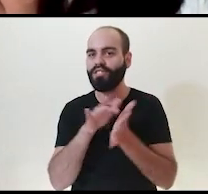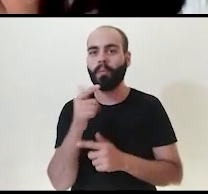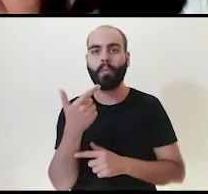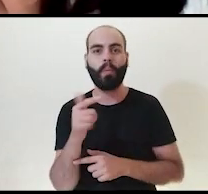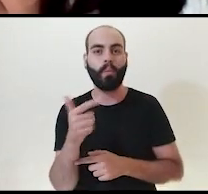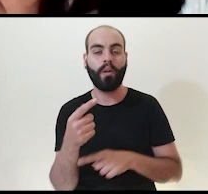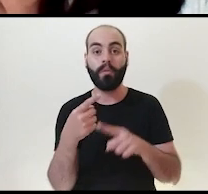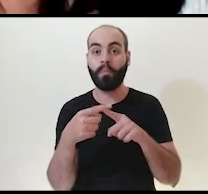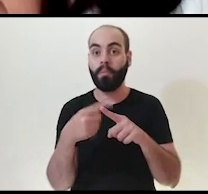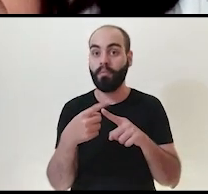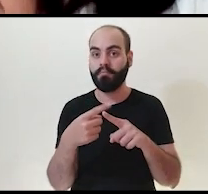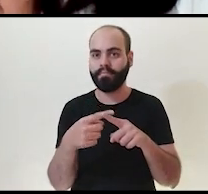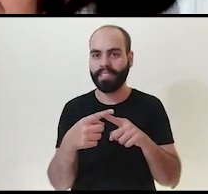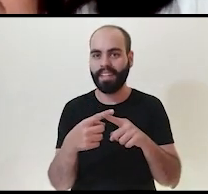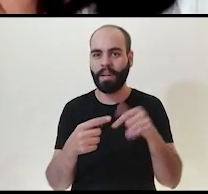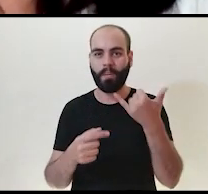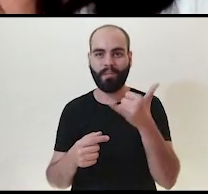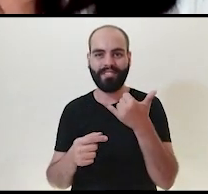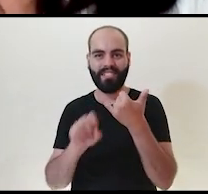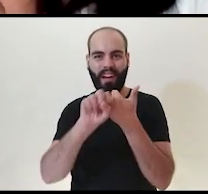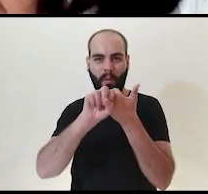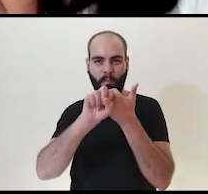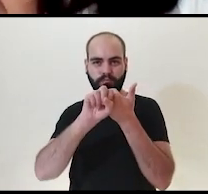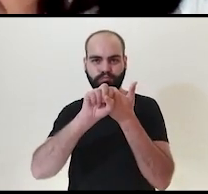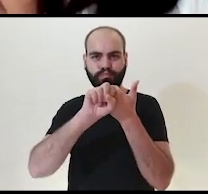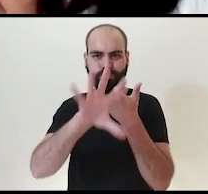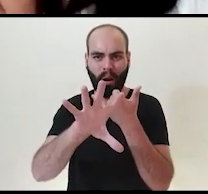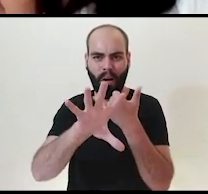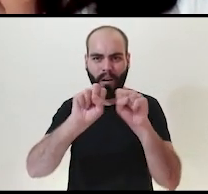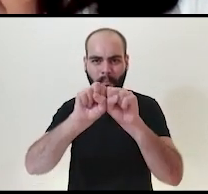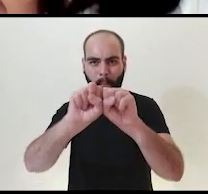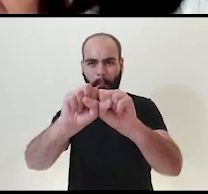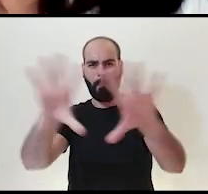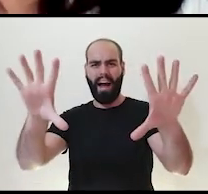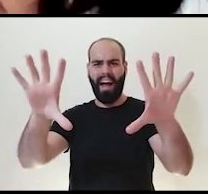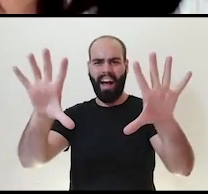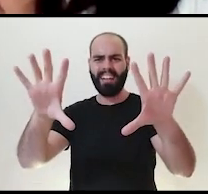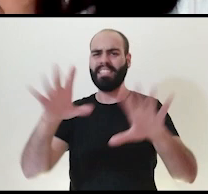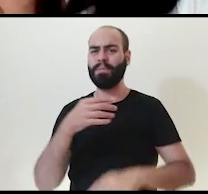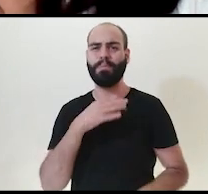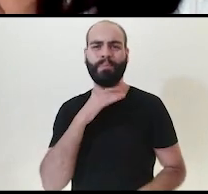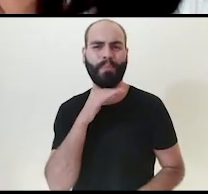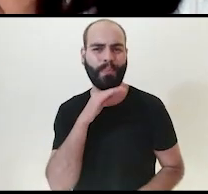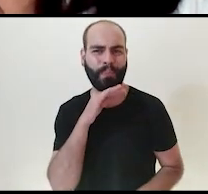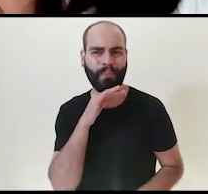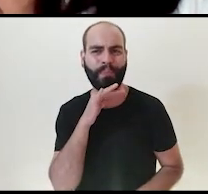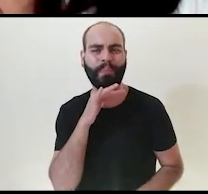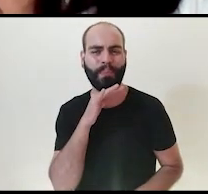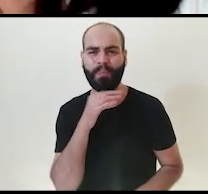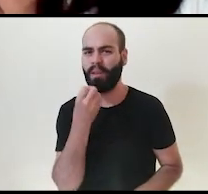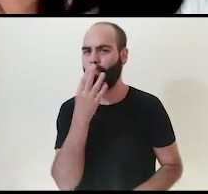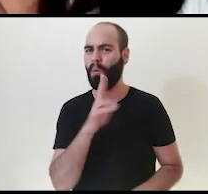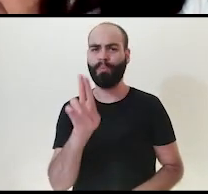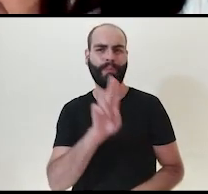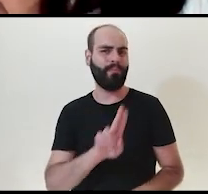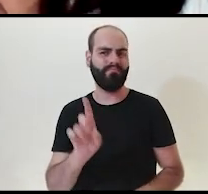câmera ele tem uma luz muito dura, né, que estoura a imagem. Então, não utilizar mesmo. E até